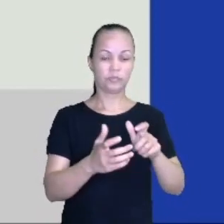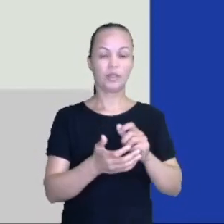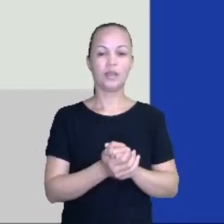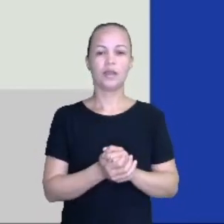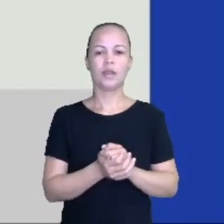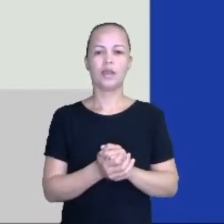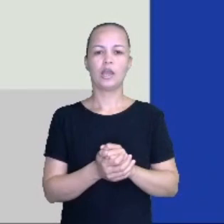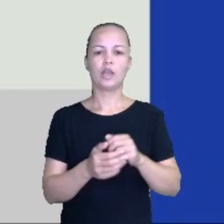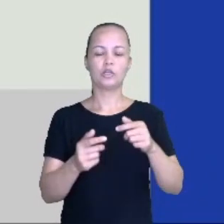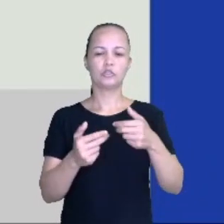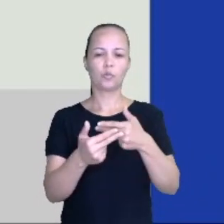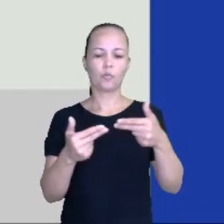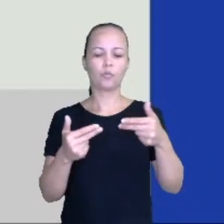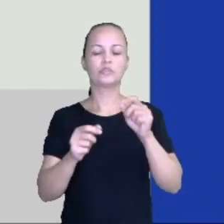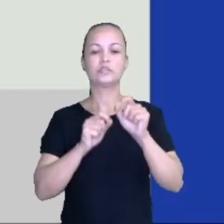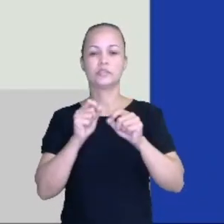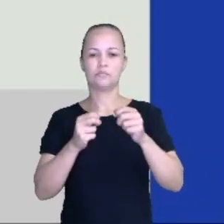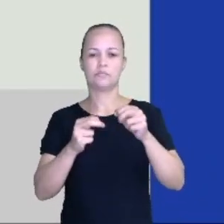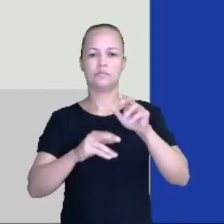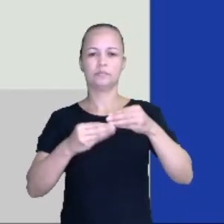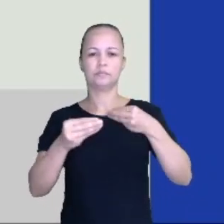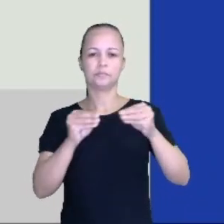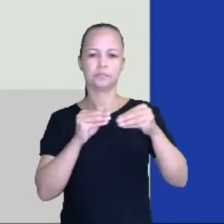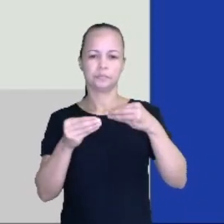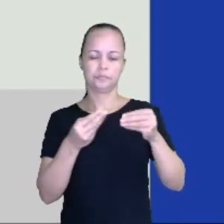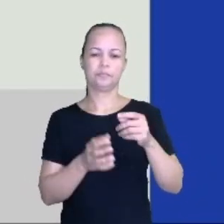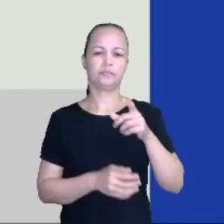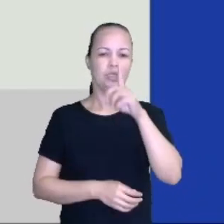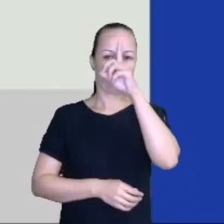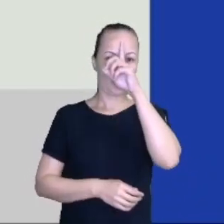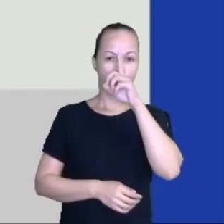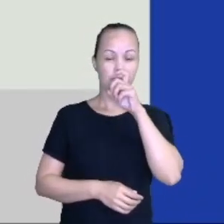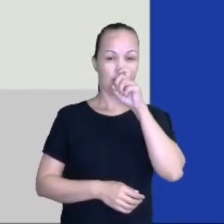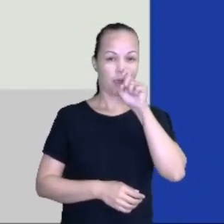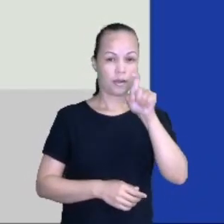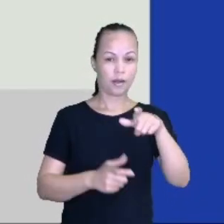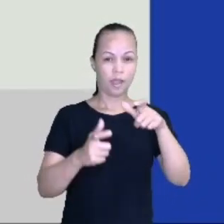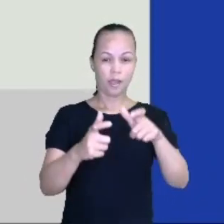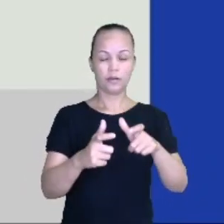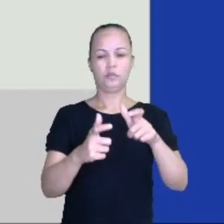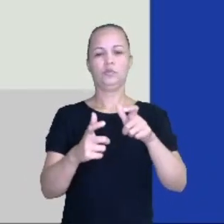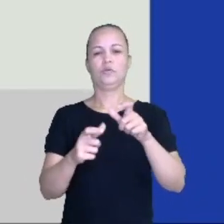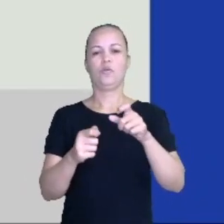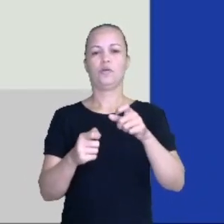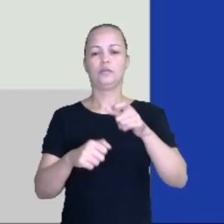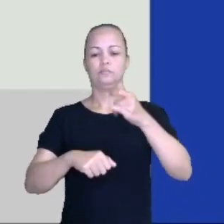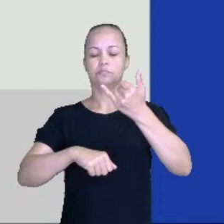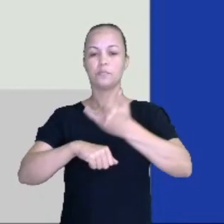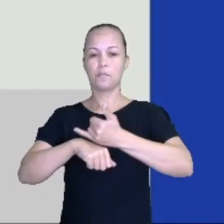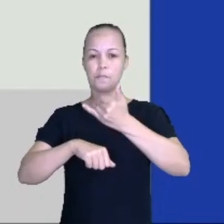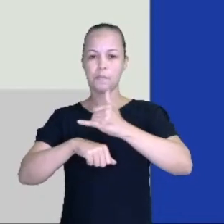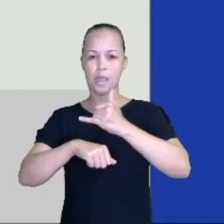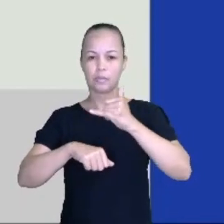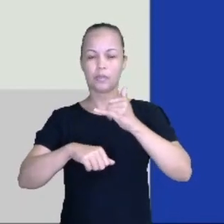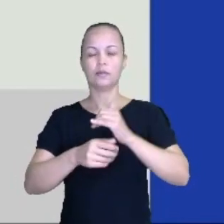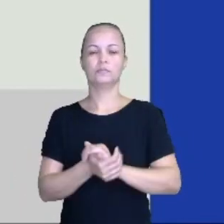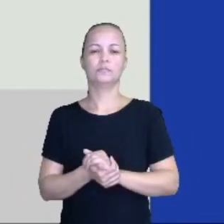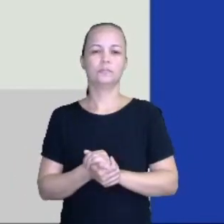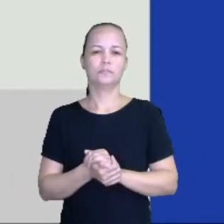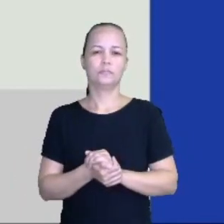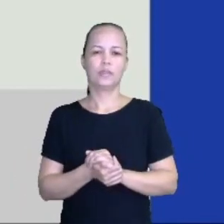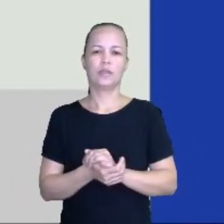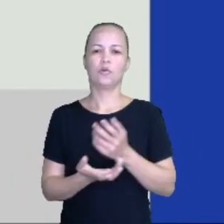de plástico. O amarelo, que colocamos as coisas feitas de metal. O verde, que